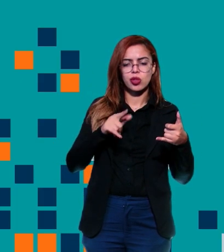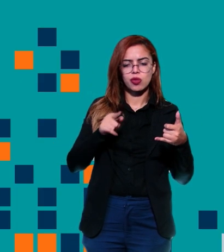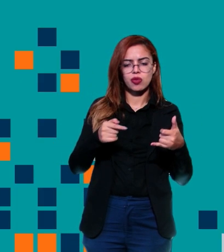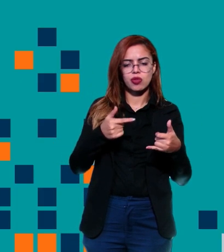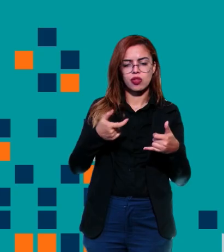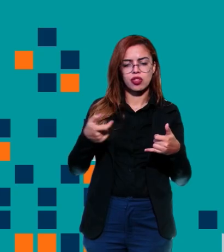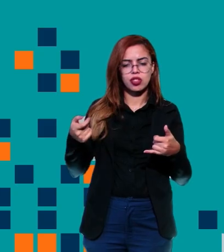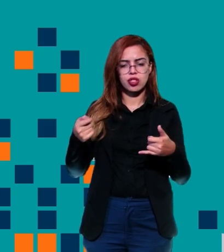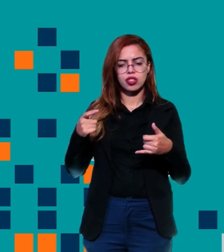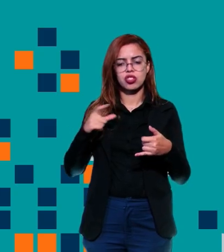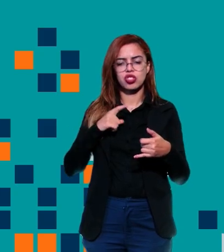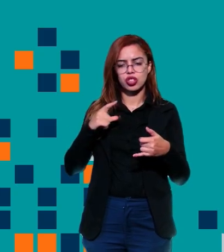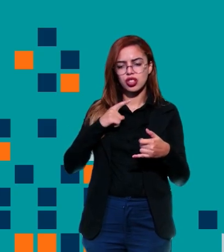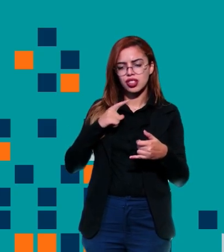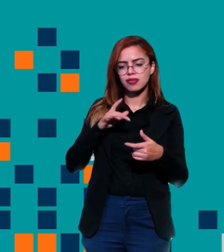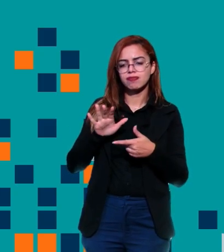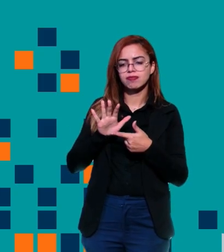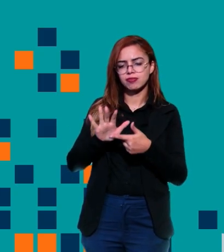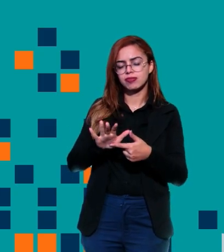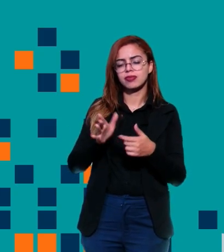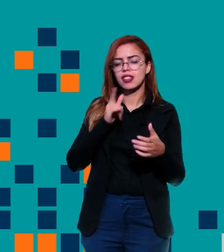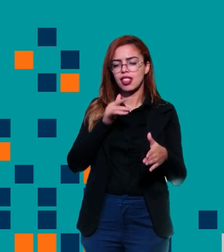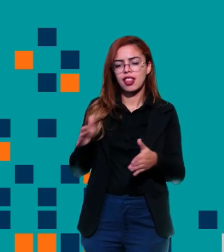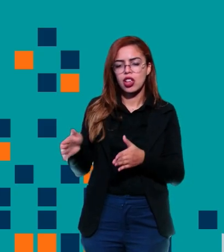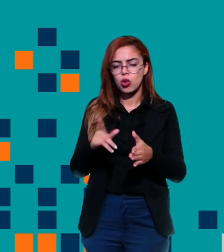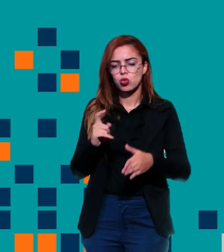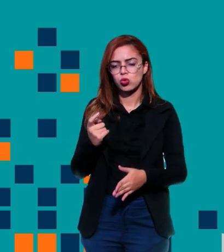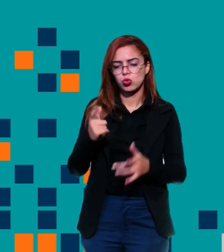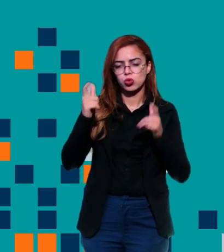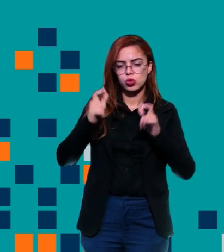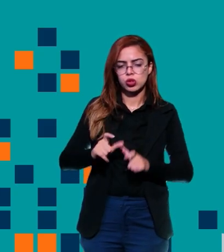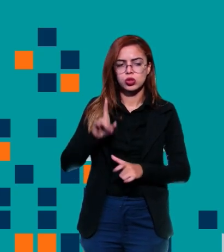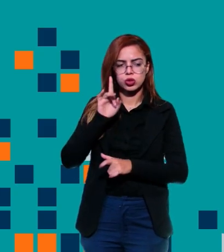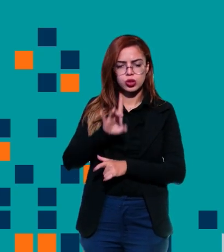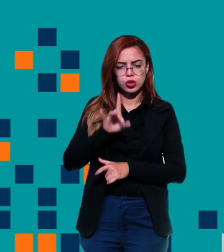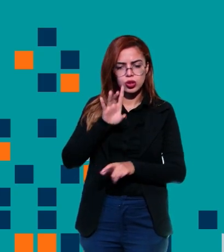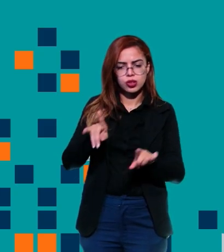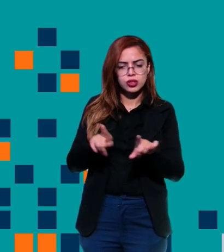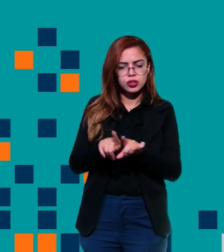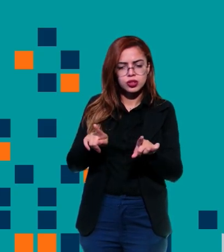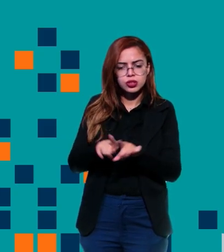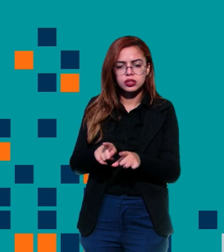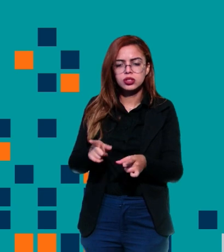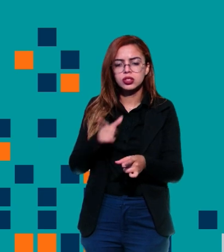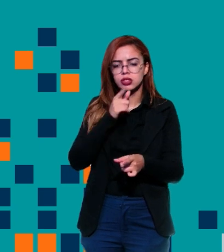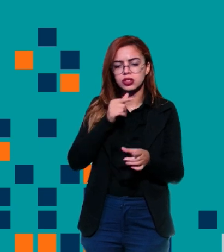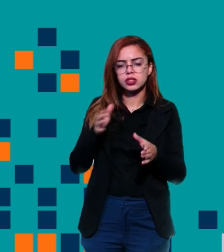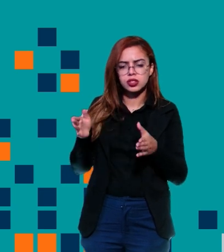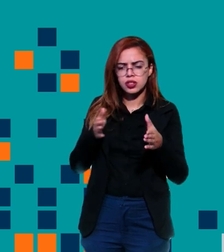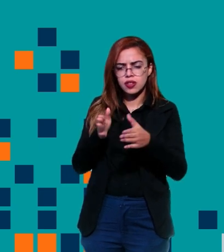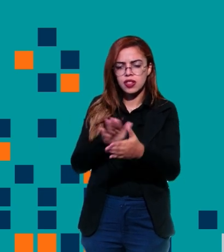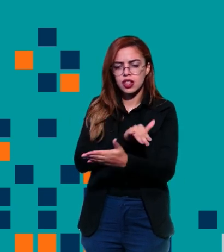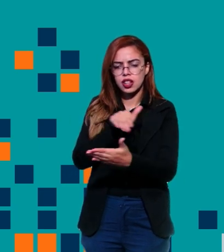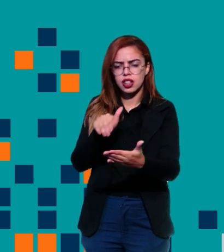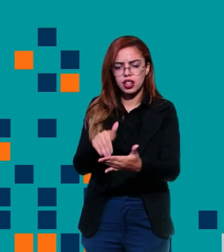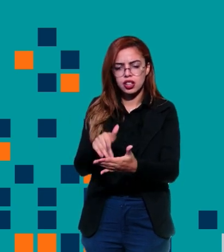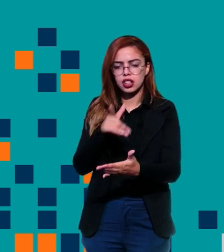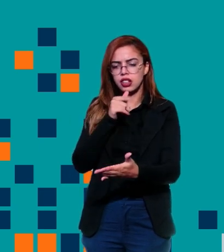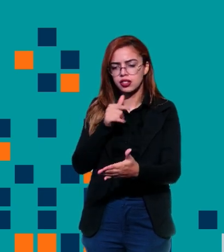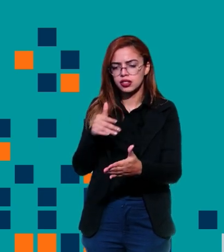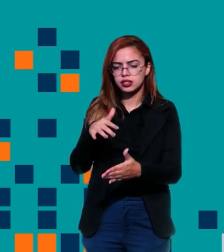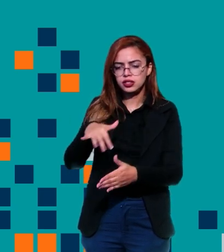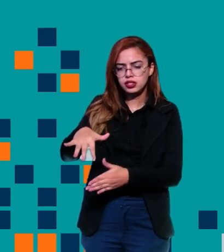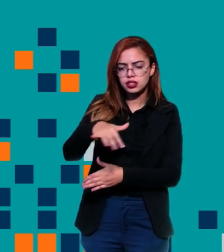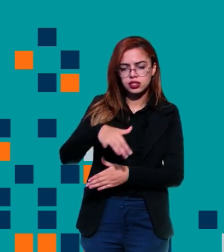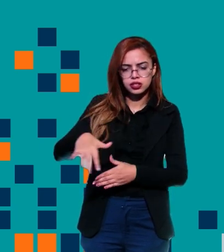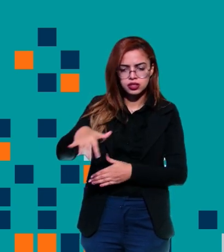um pavilhão que ele induz a água cair num ponto só, que é onde a gente recolhe e vai para um riozinho, né? E é numa região que